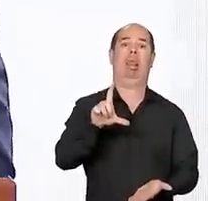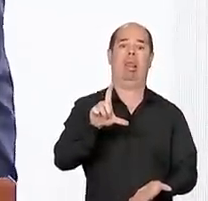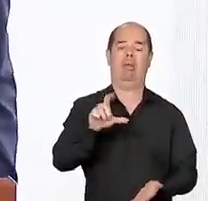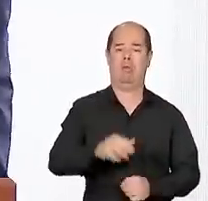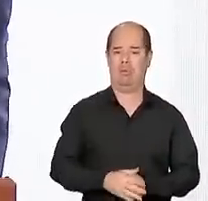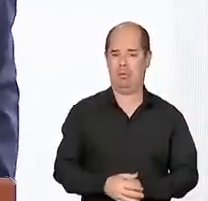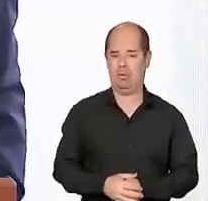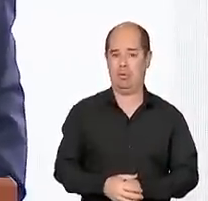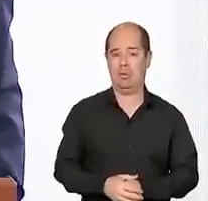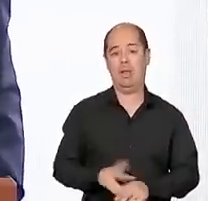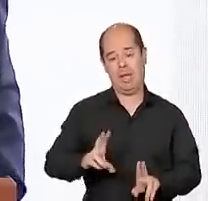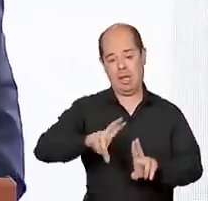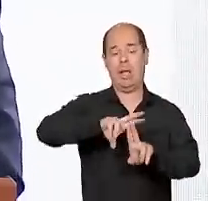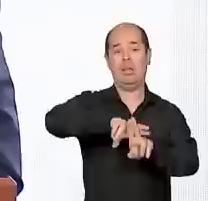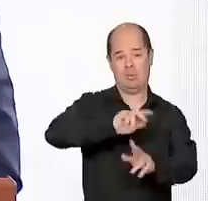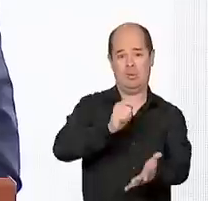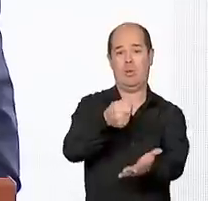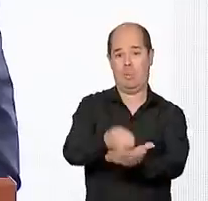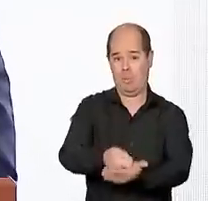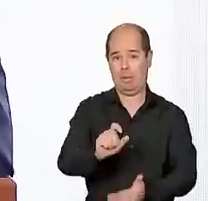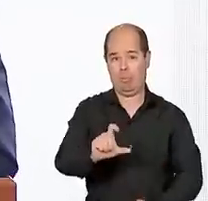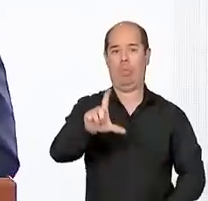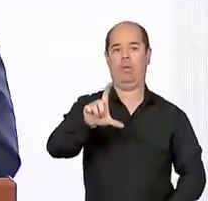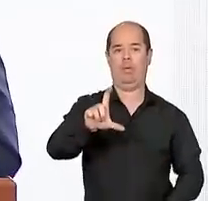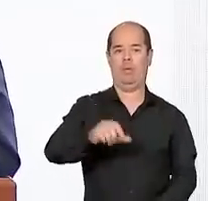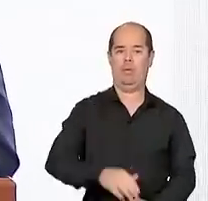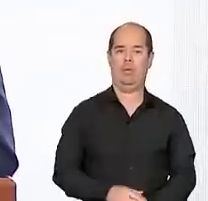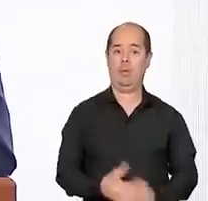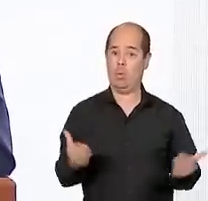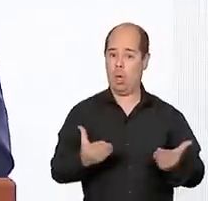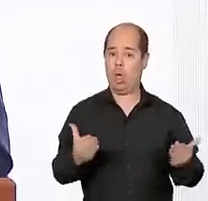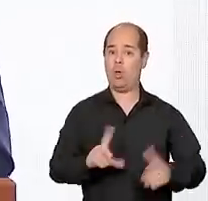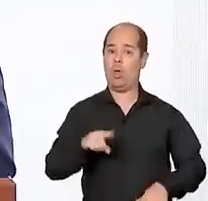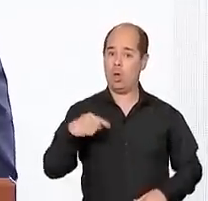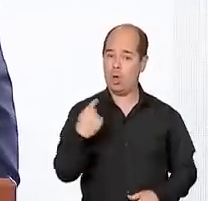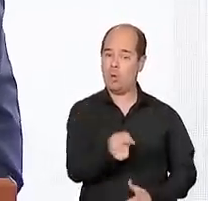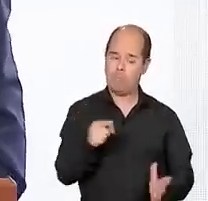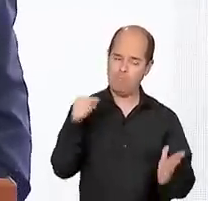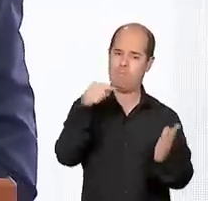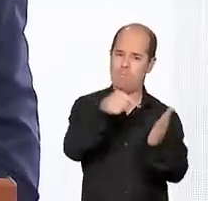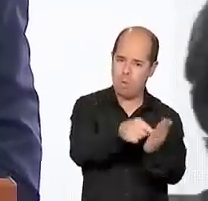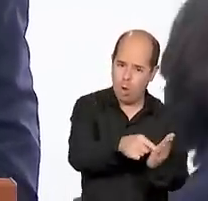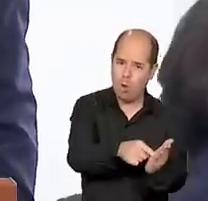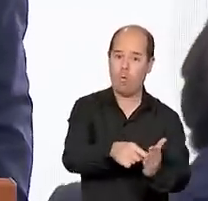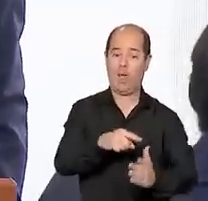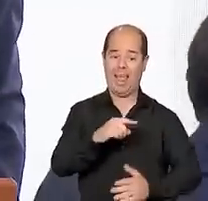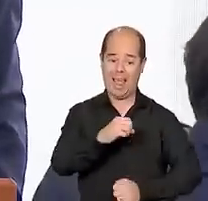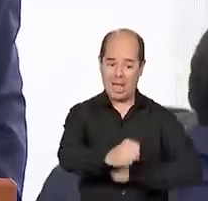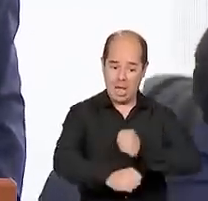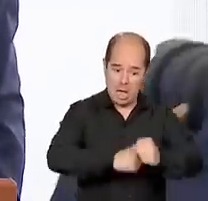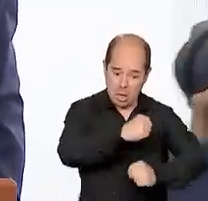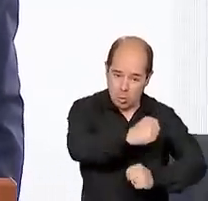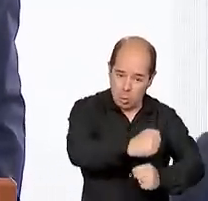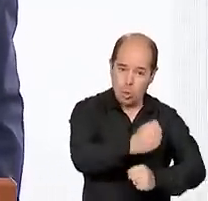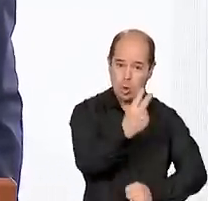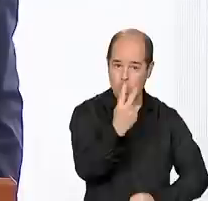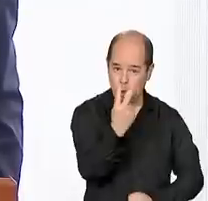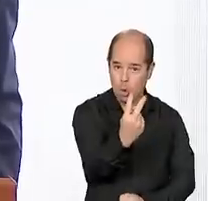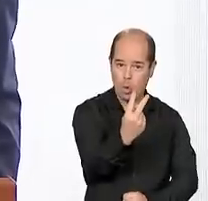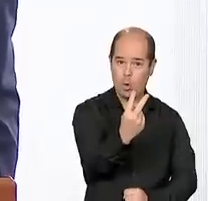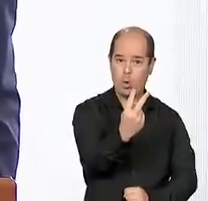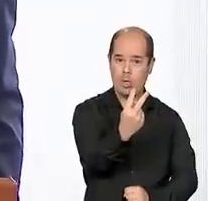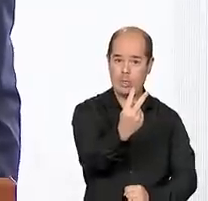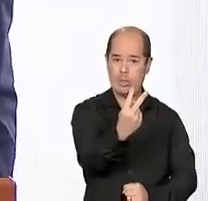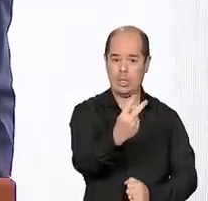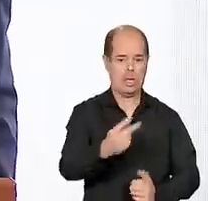SUS. A meta é chegar a 2 anos o registro de patentes no Brasil, e a ministra Esther Dweck já colocou